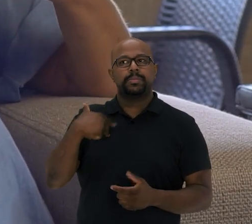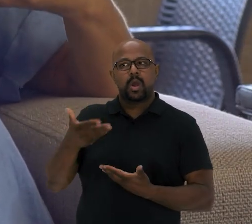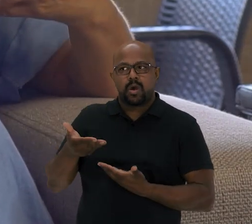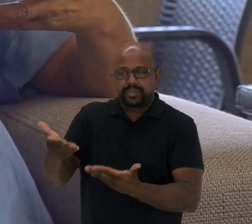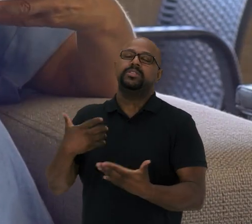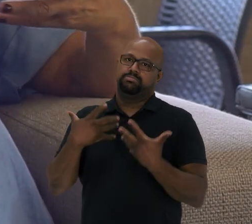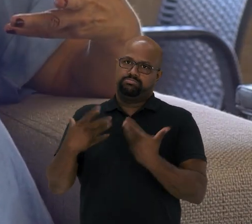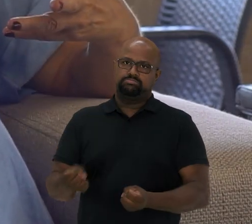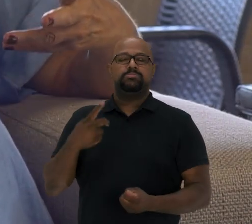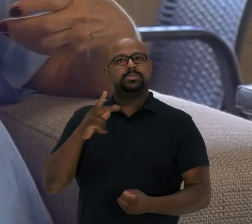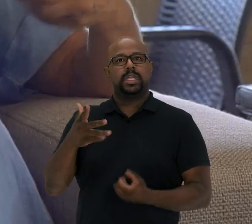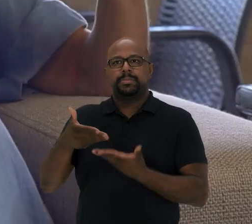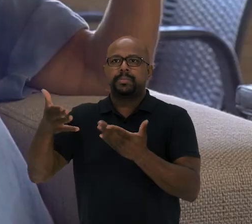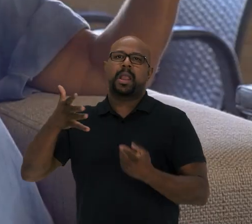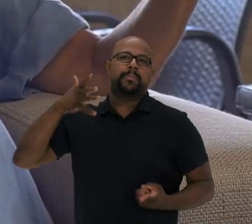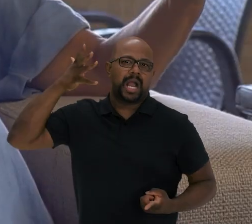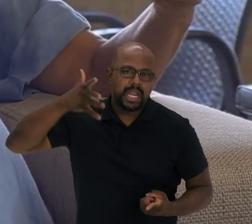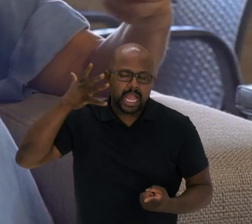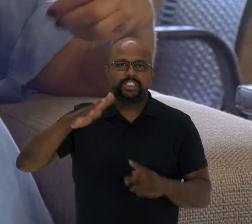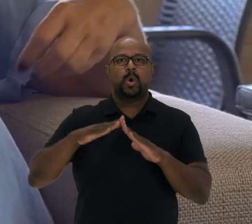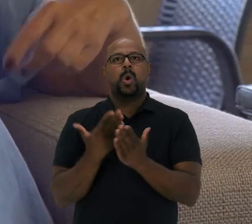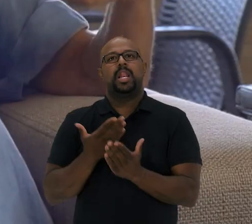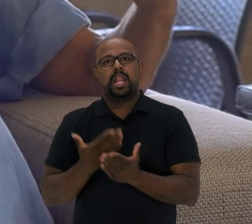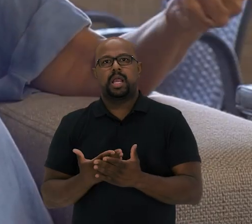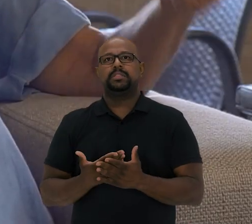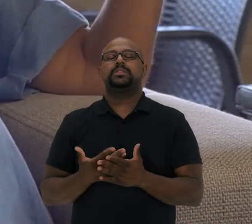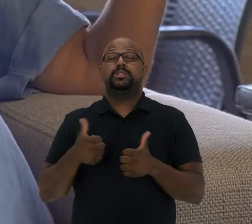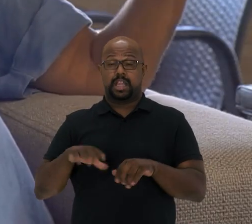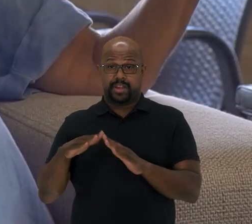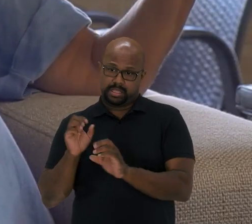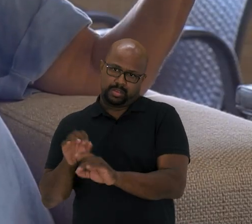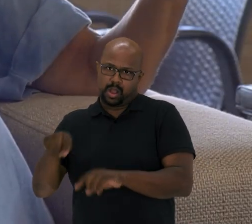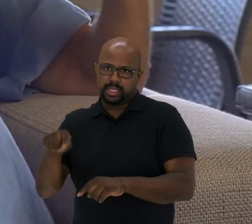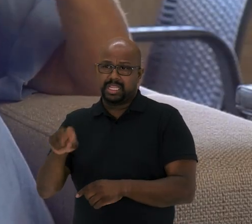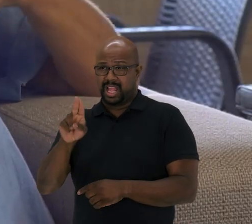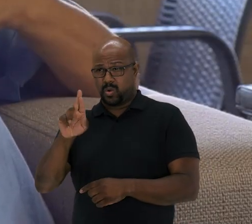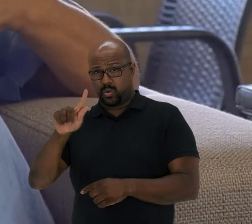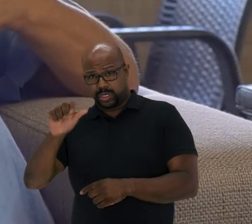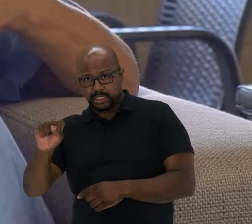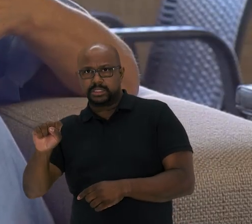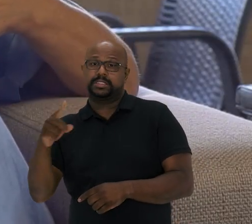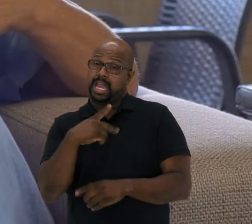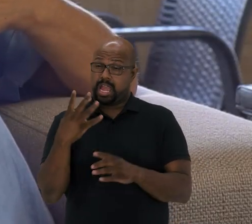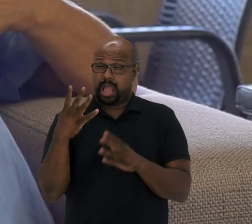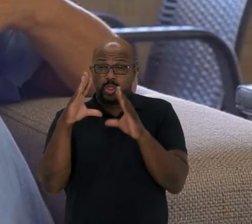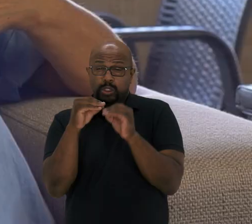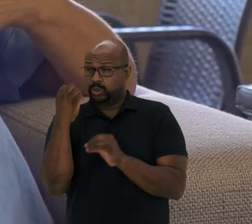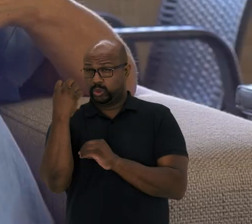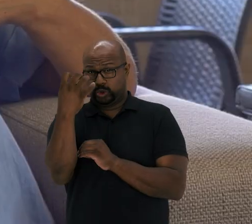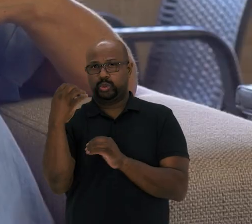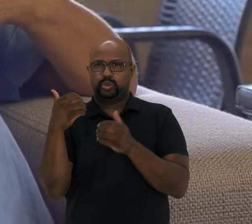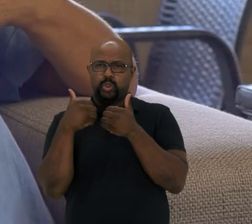os convites que ele me fazia para dar palestra em colégios. Eu dava aula aqui na URSS, saía de noite de ônibus, chegava